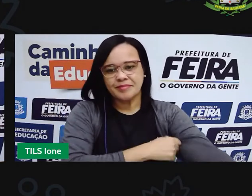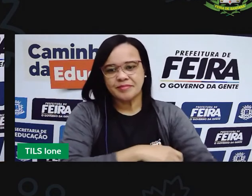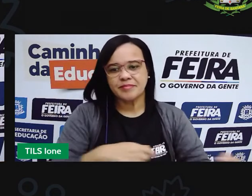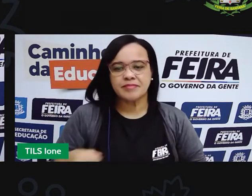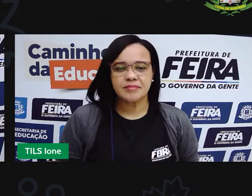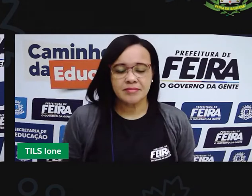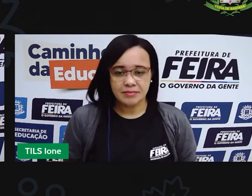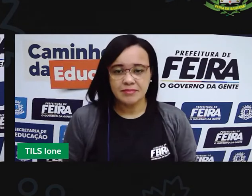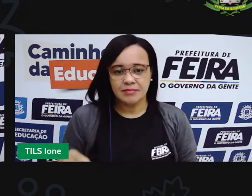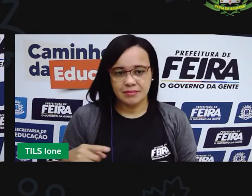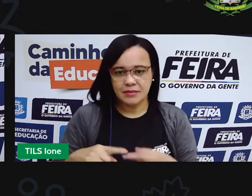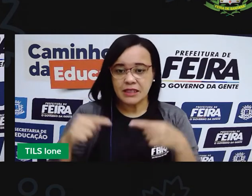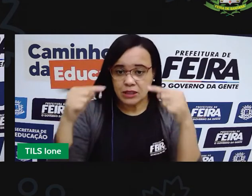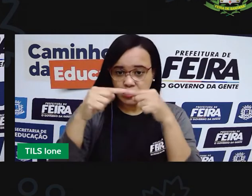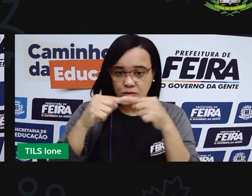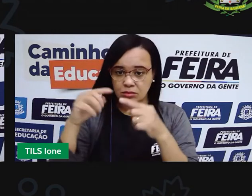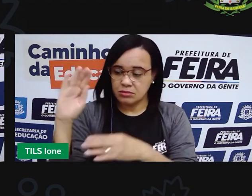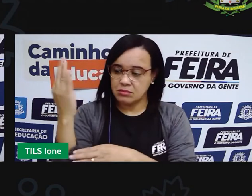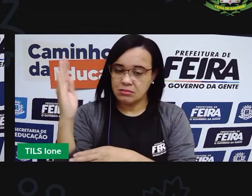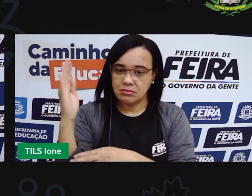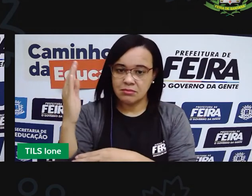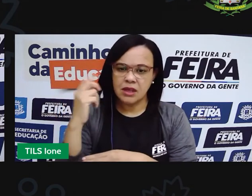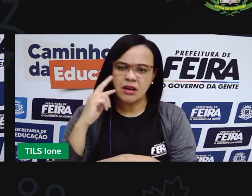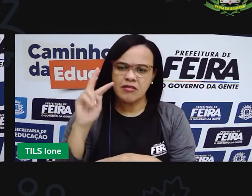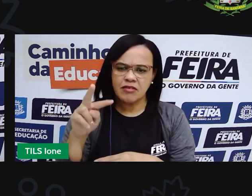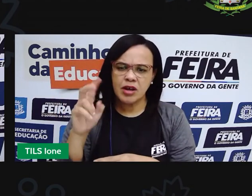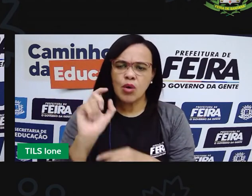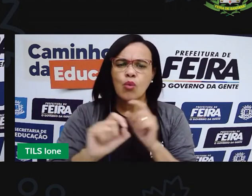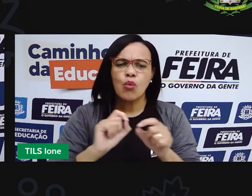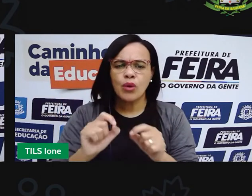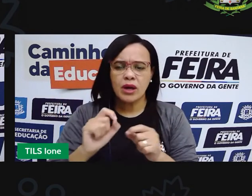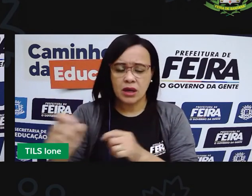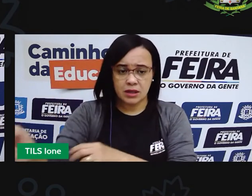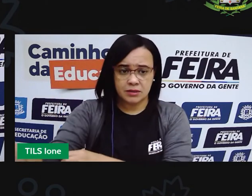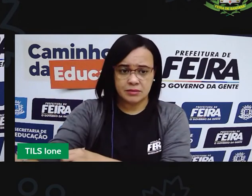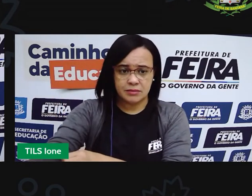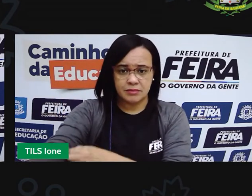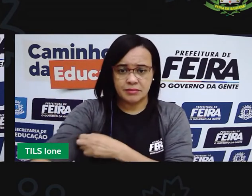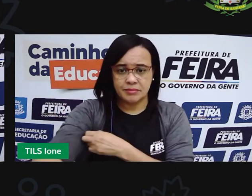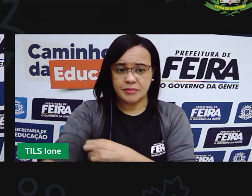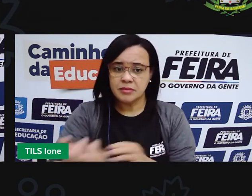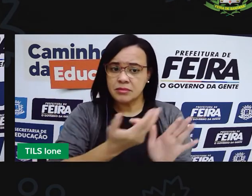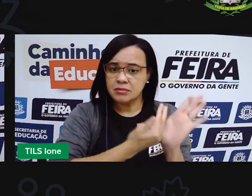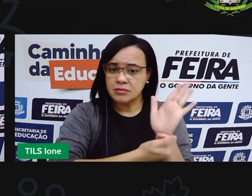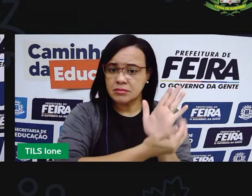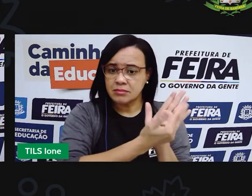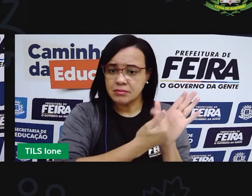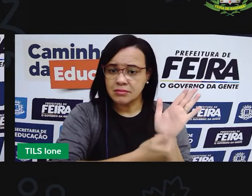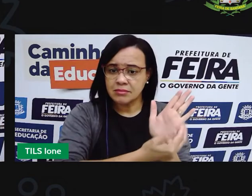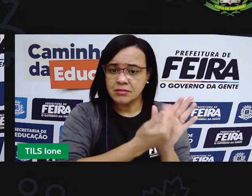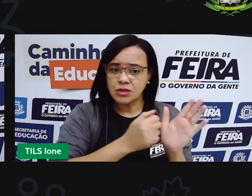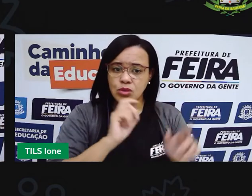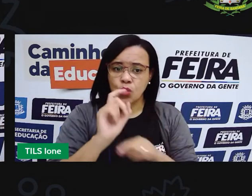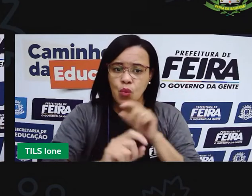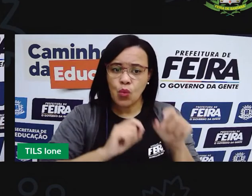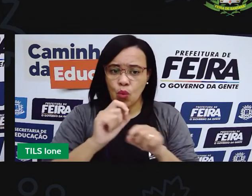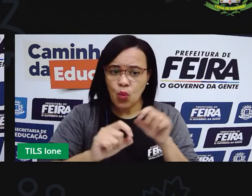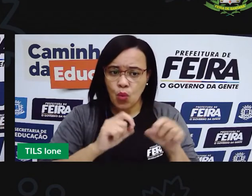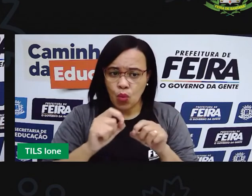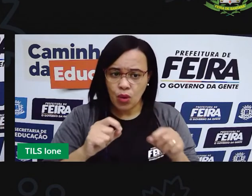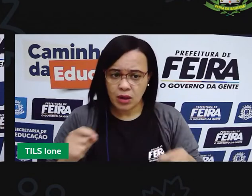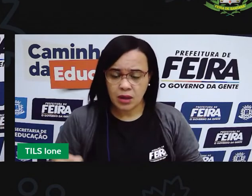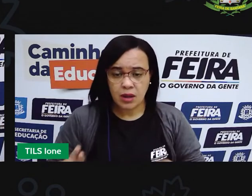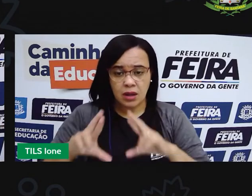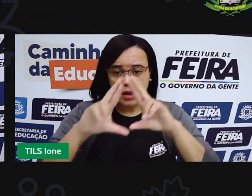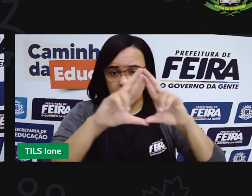palitos de madeira? Olha só, esse símbolo aqui é o símbolo